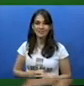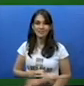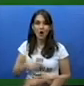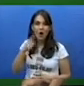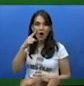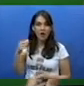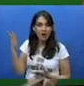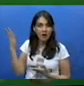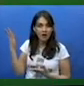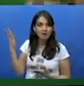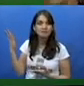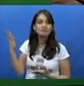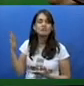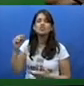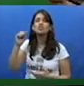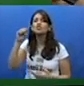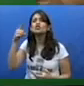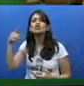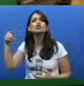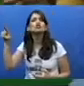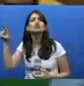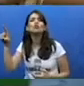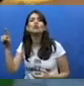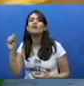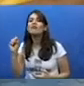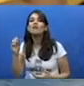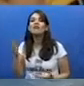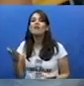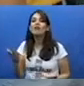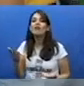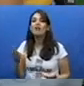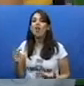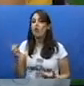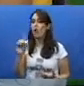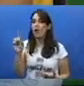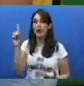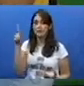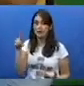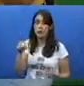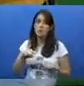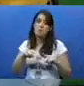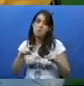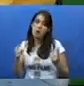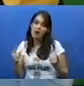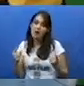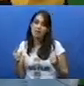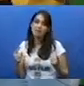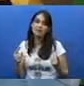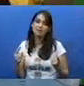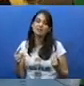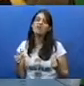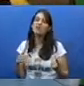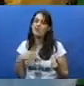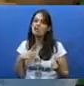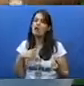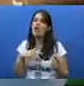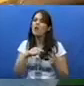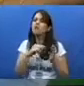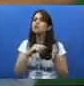Olha aqui, o tio, tá? Ele não é propriamente um acento, mas ele é um